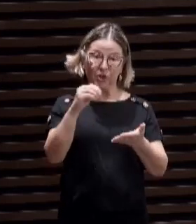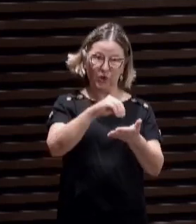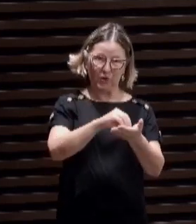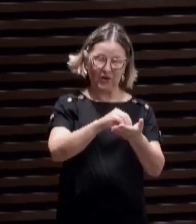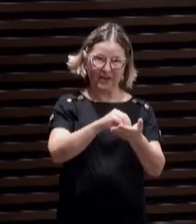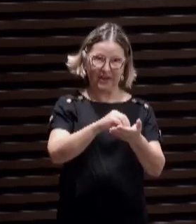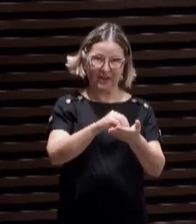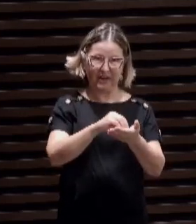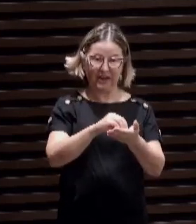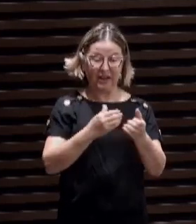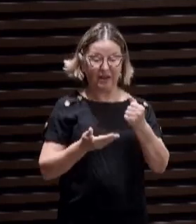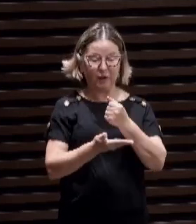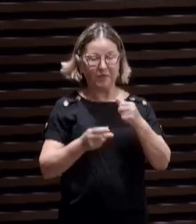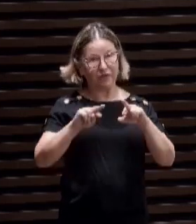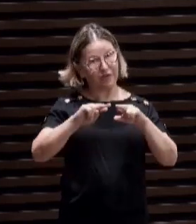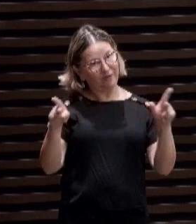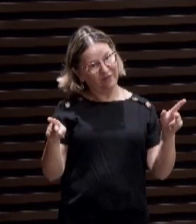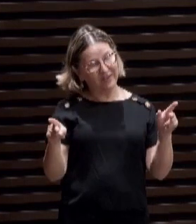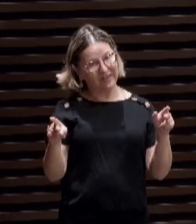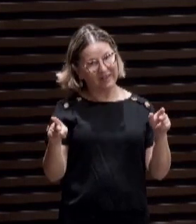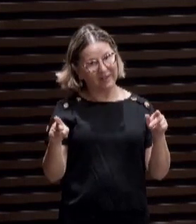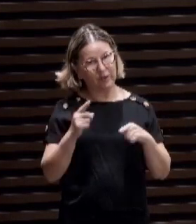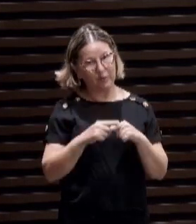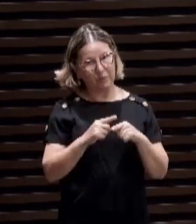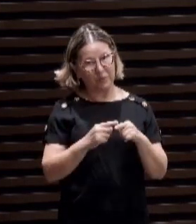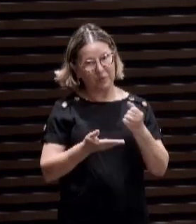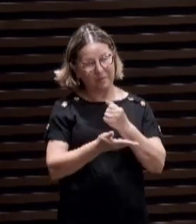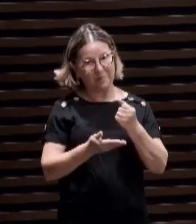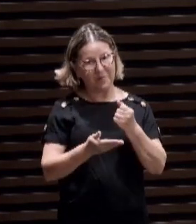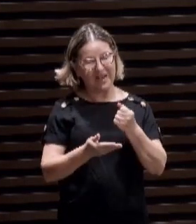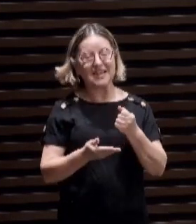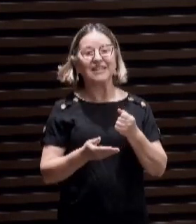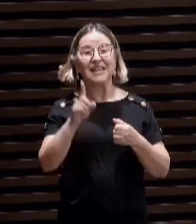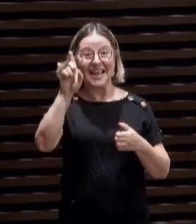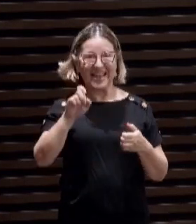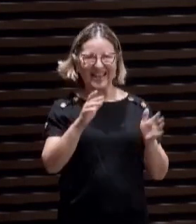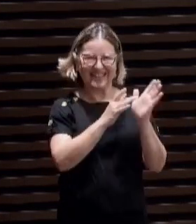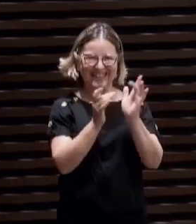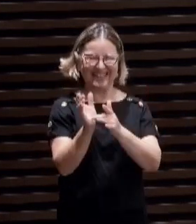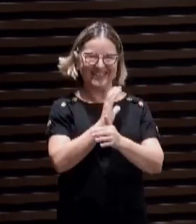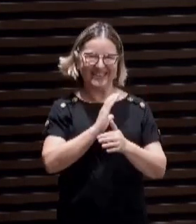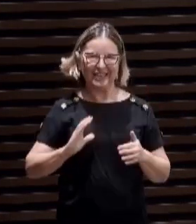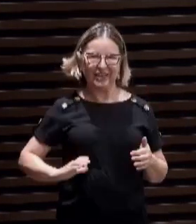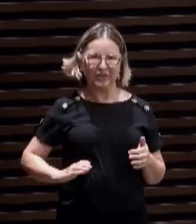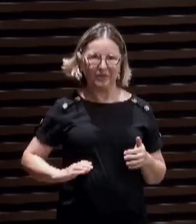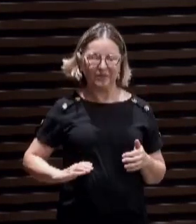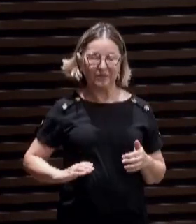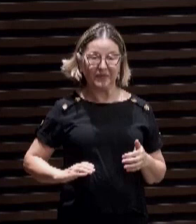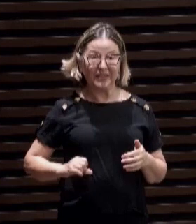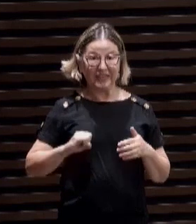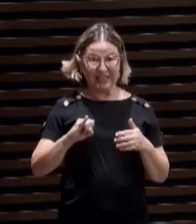foi posto, o qual é Jesus Cristo. Contudo, se o que alguém edifica